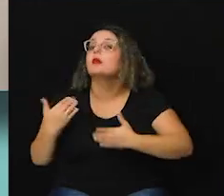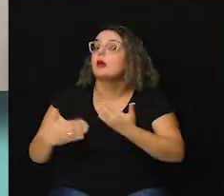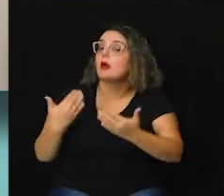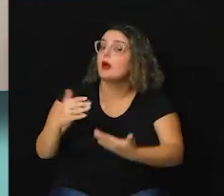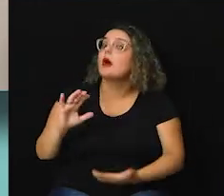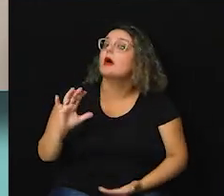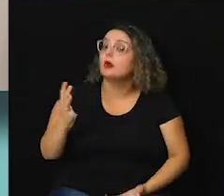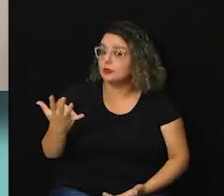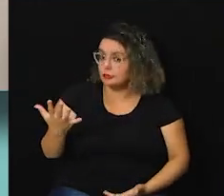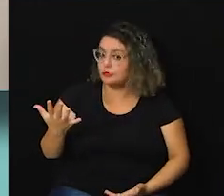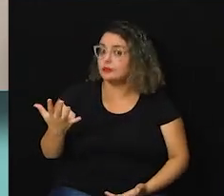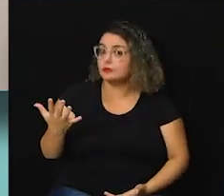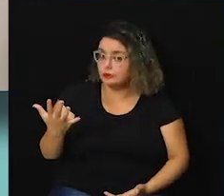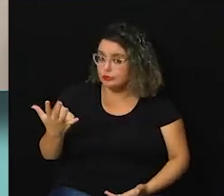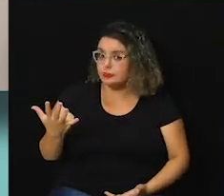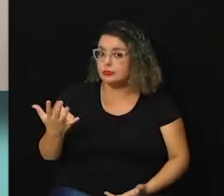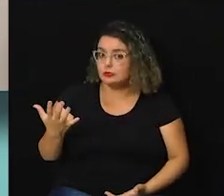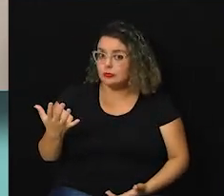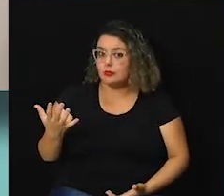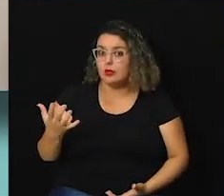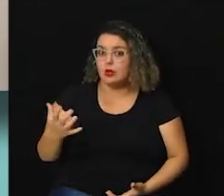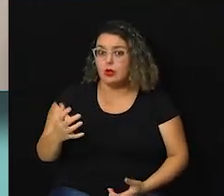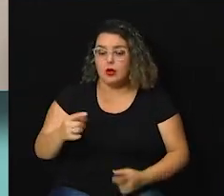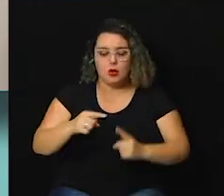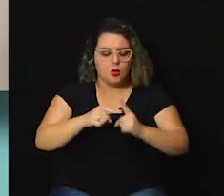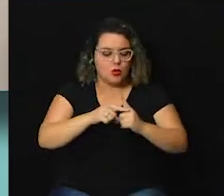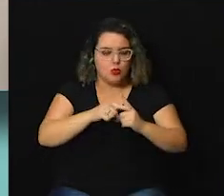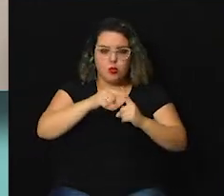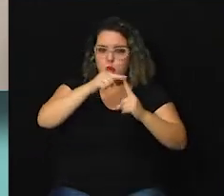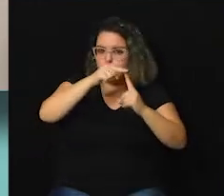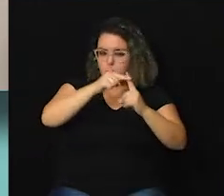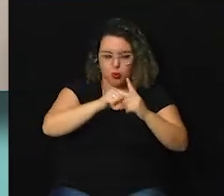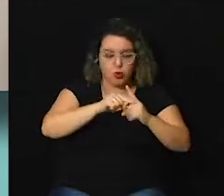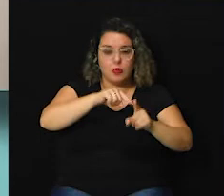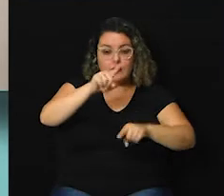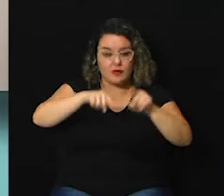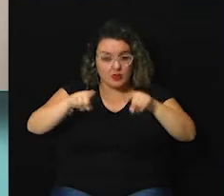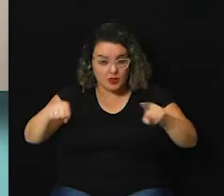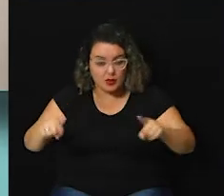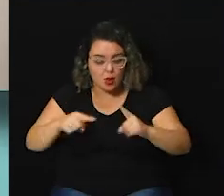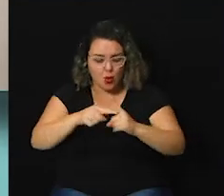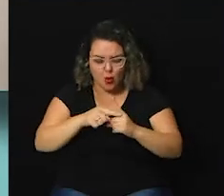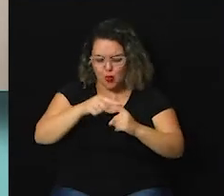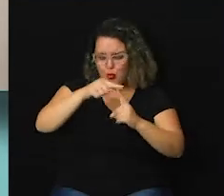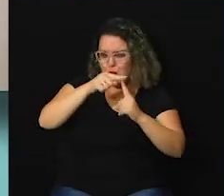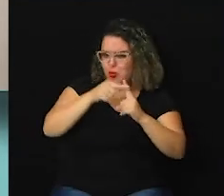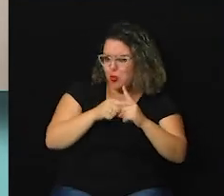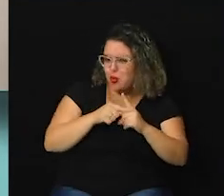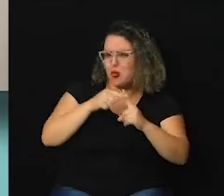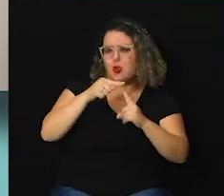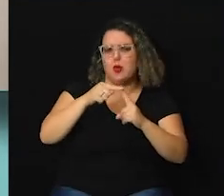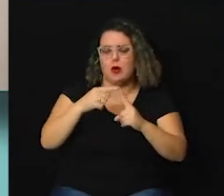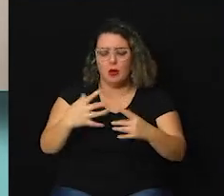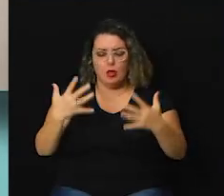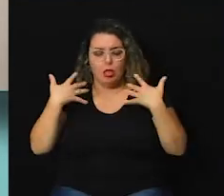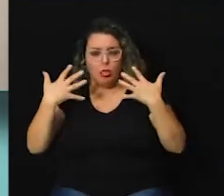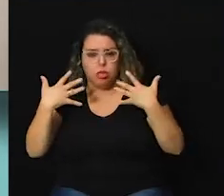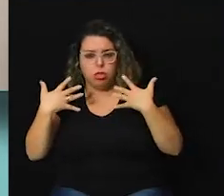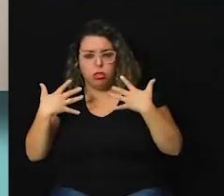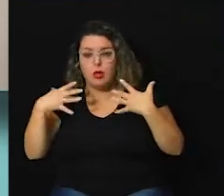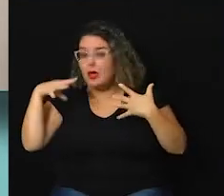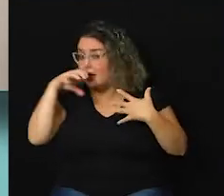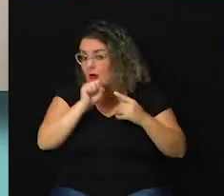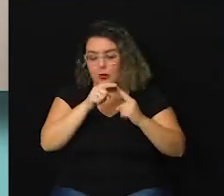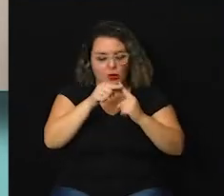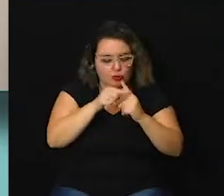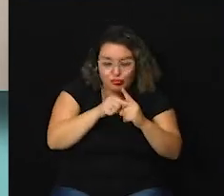ambientais que vêm ocorrendo atualmente, um aumento brusco de temperatura, variações, vamos dizer assim, brusca de temperatura, né? Muito quente e